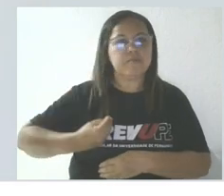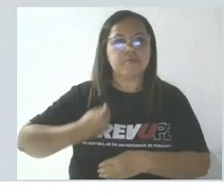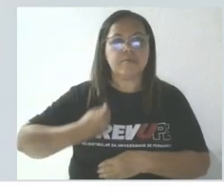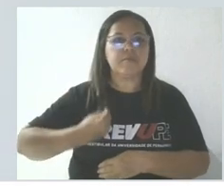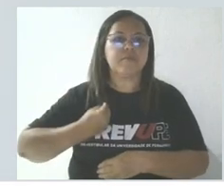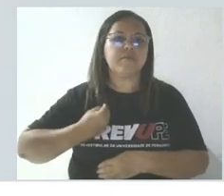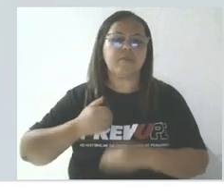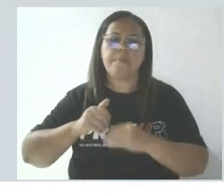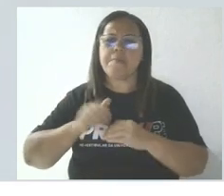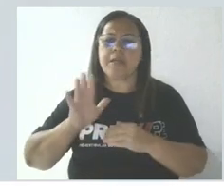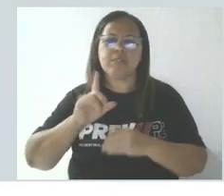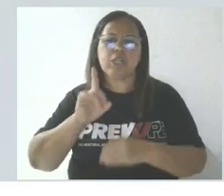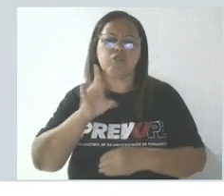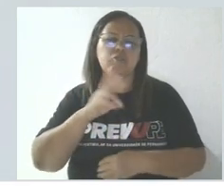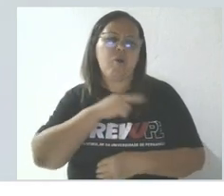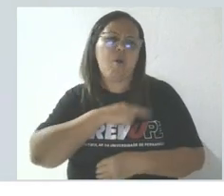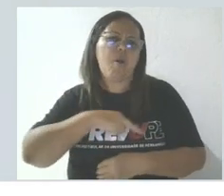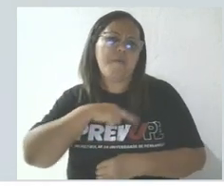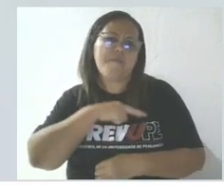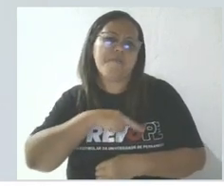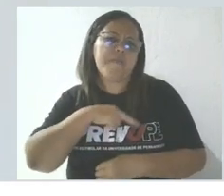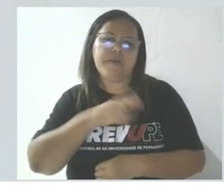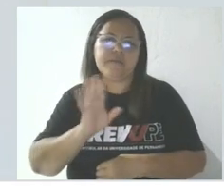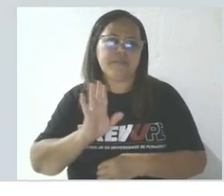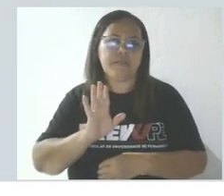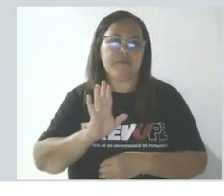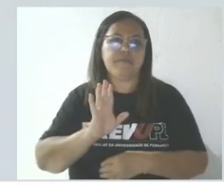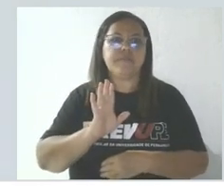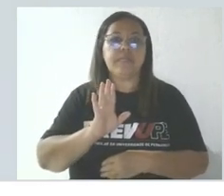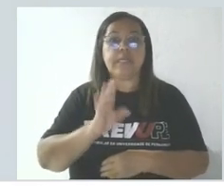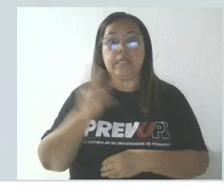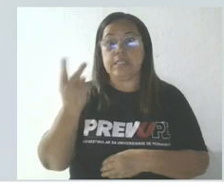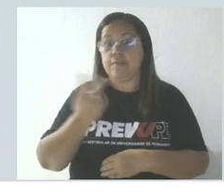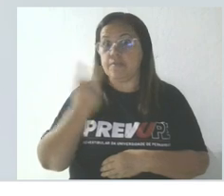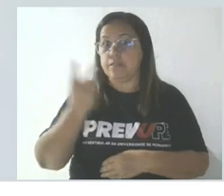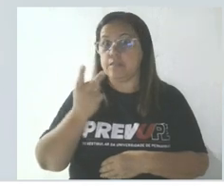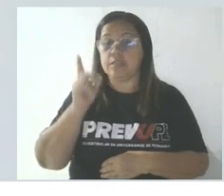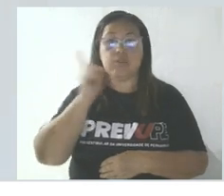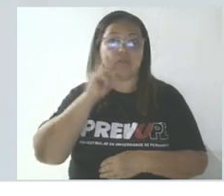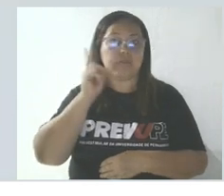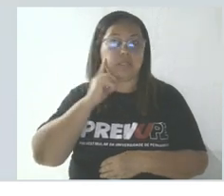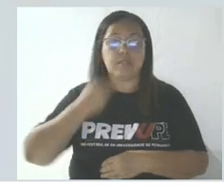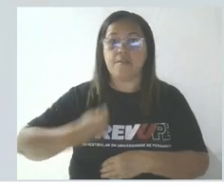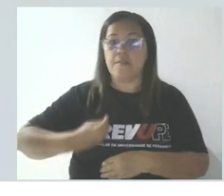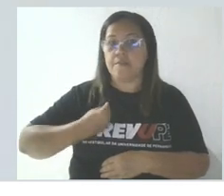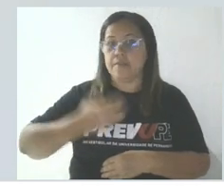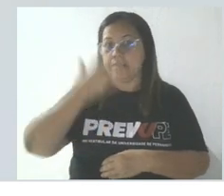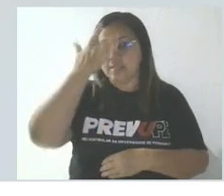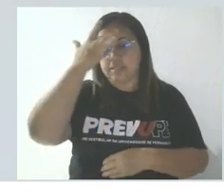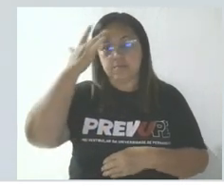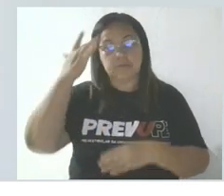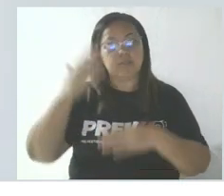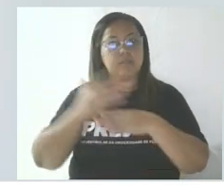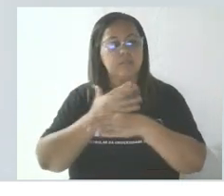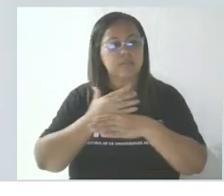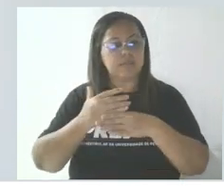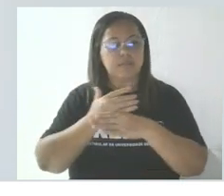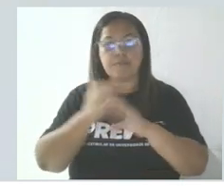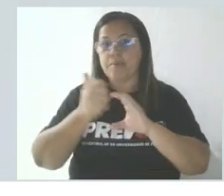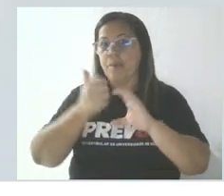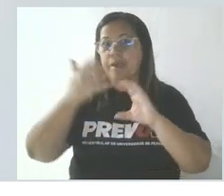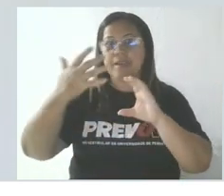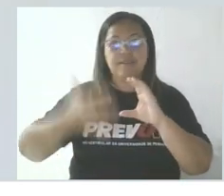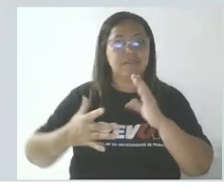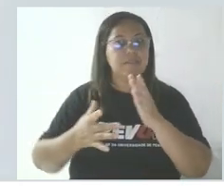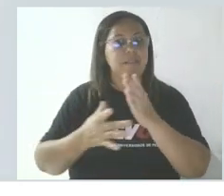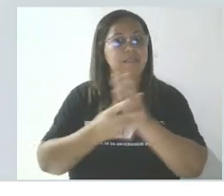enredos românticos e das tramas mirabolantes né Essa valorização do cotidiano e da vida urbana era uma característica distintiva do